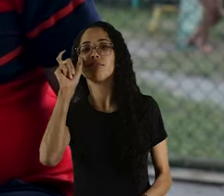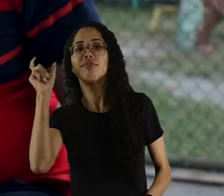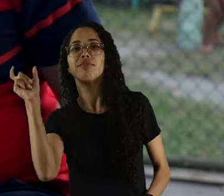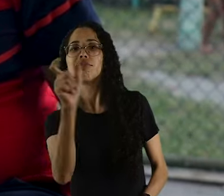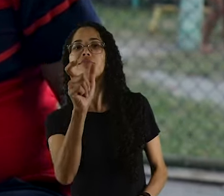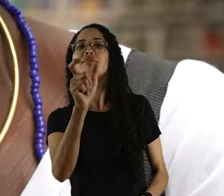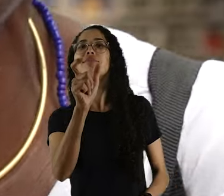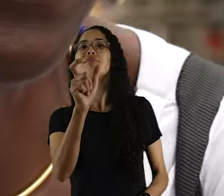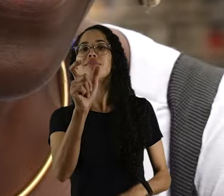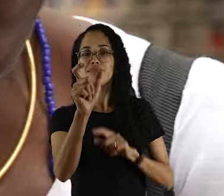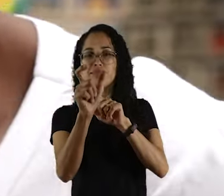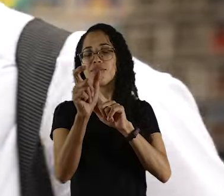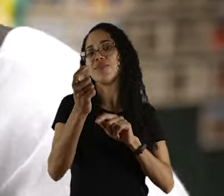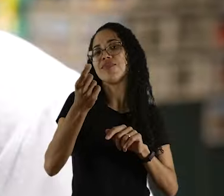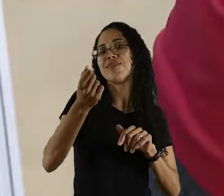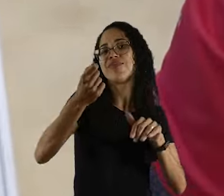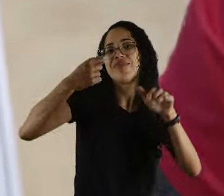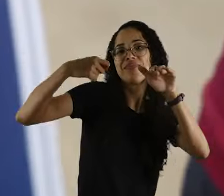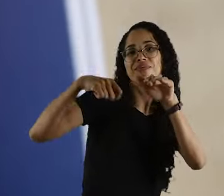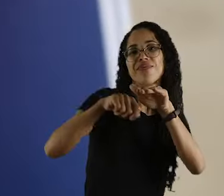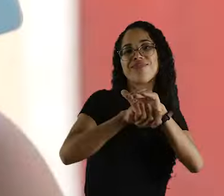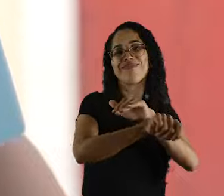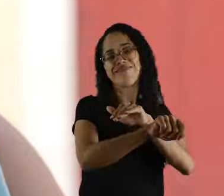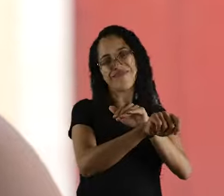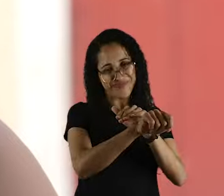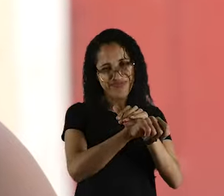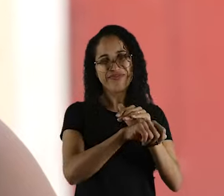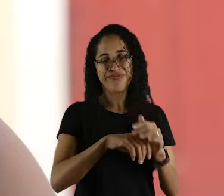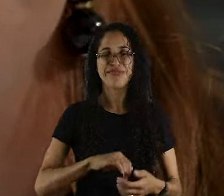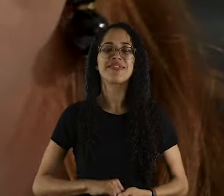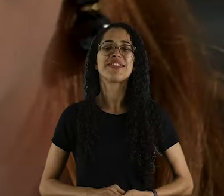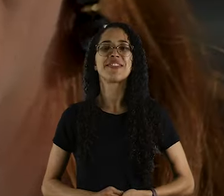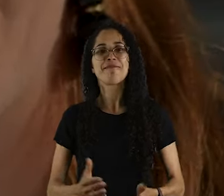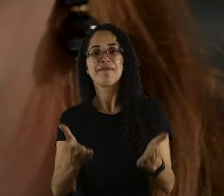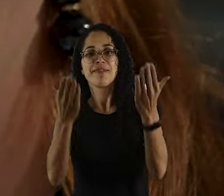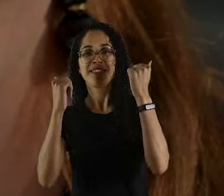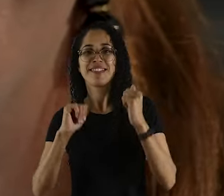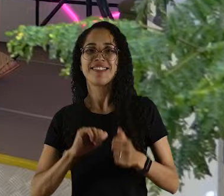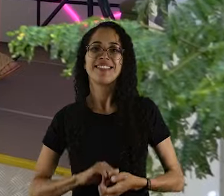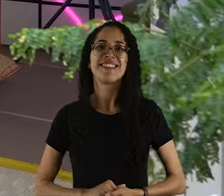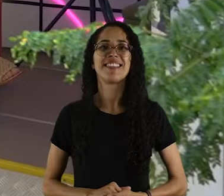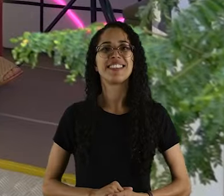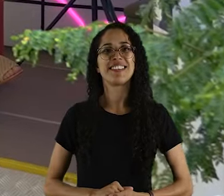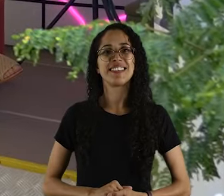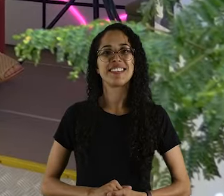interessada nesse negócio de investimento financeiro. Bora lá?